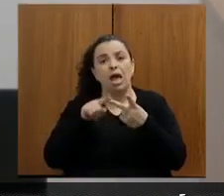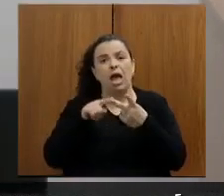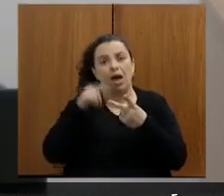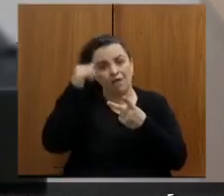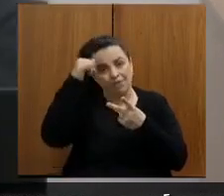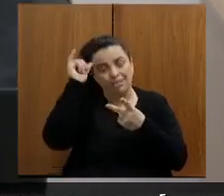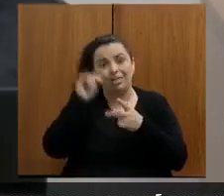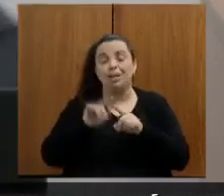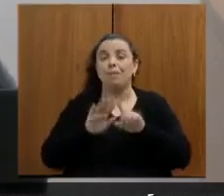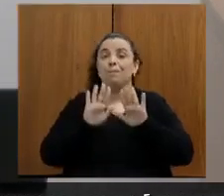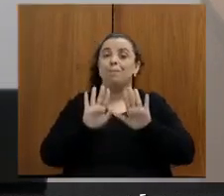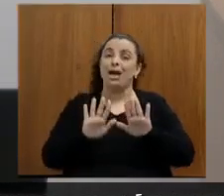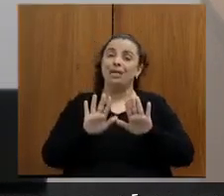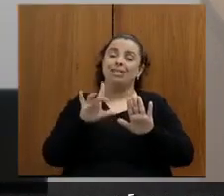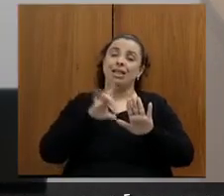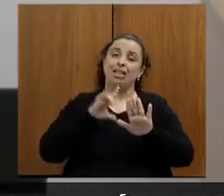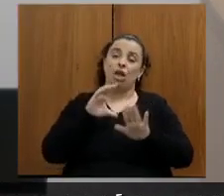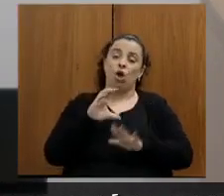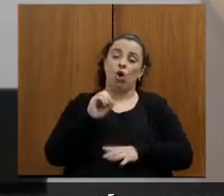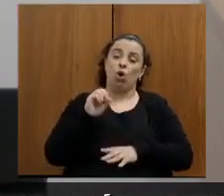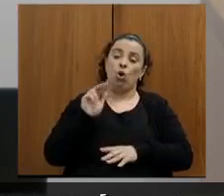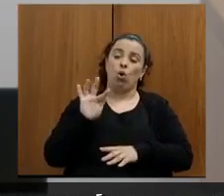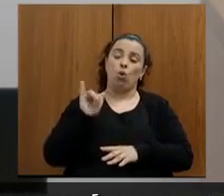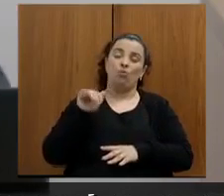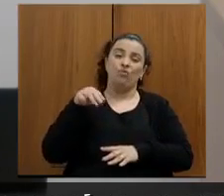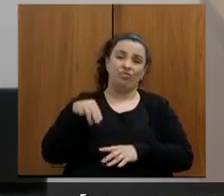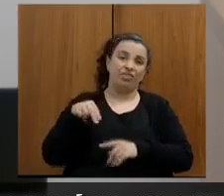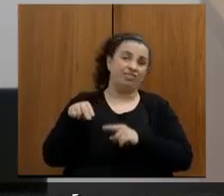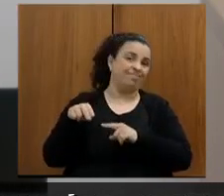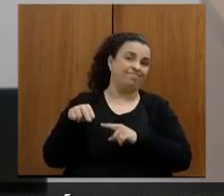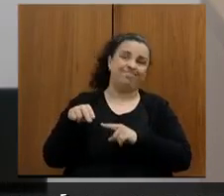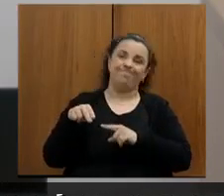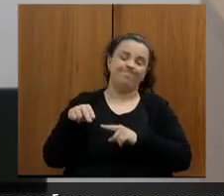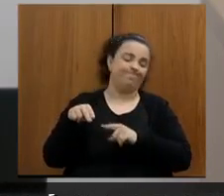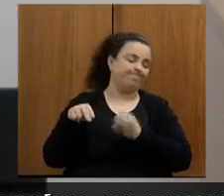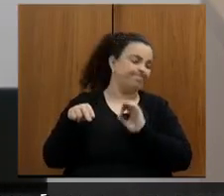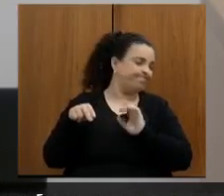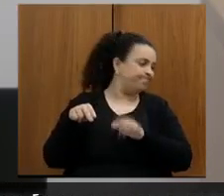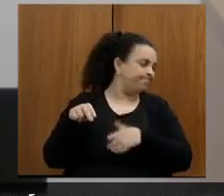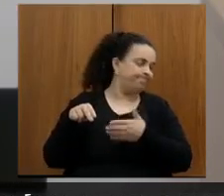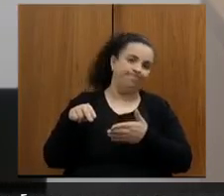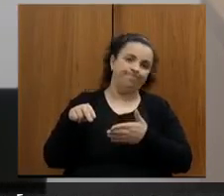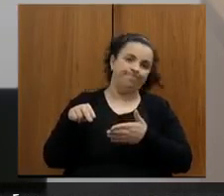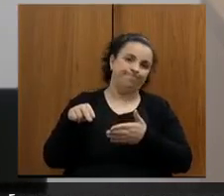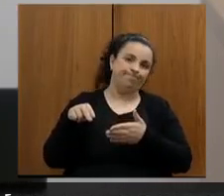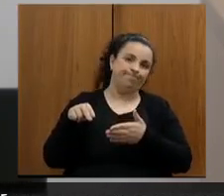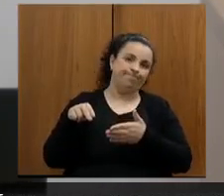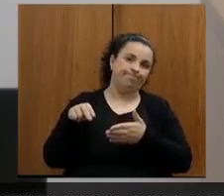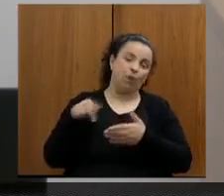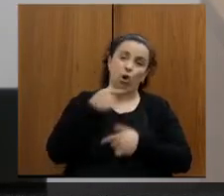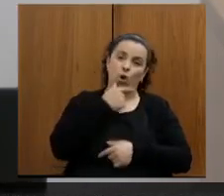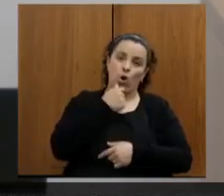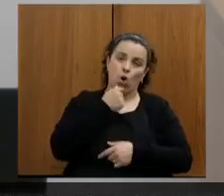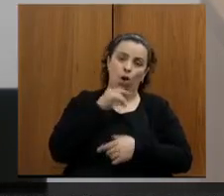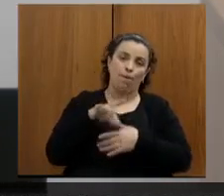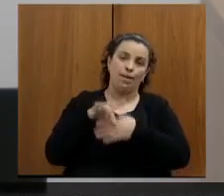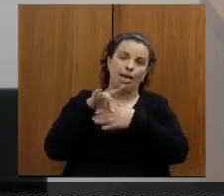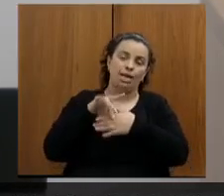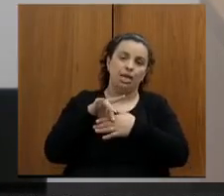Eita coaching essa coffin presidida pelo senhor Mateus Simões é o terror